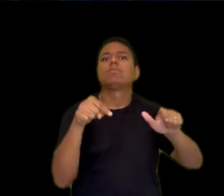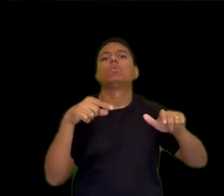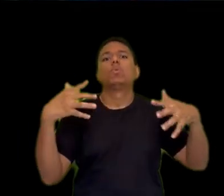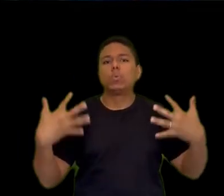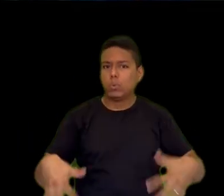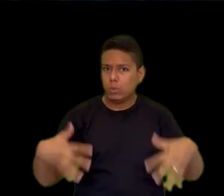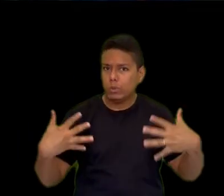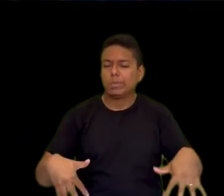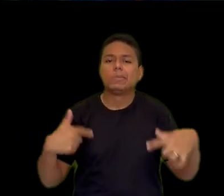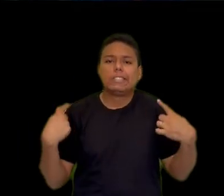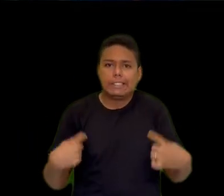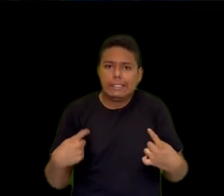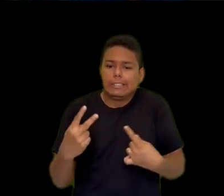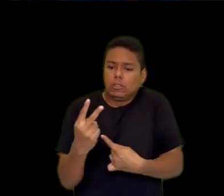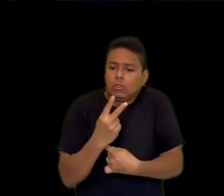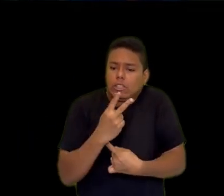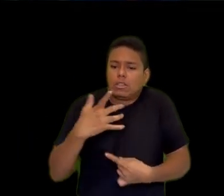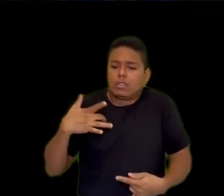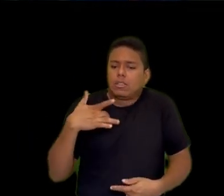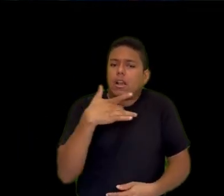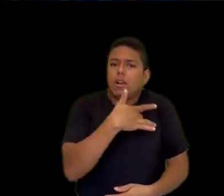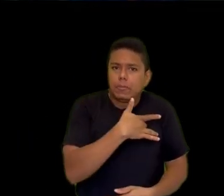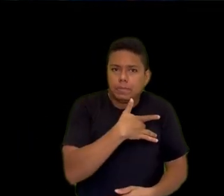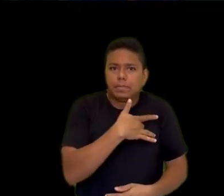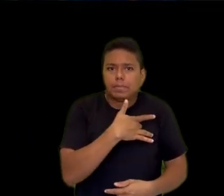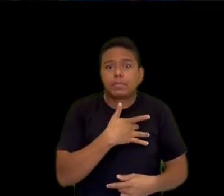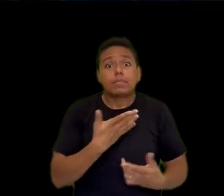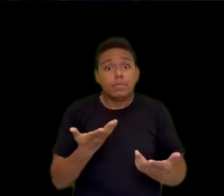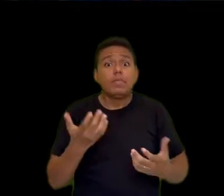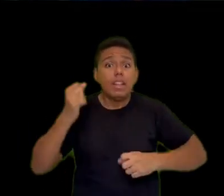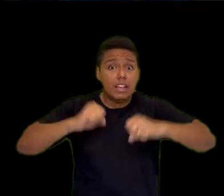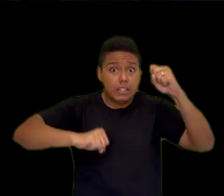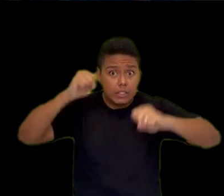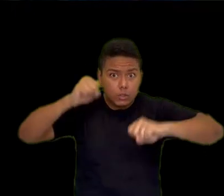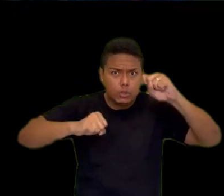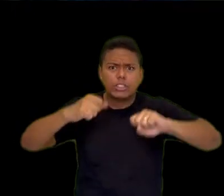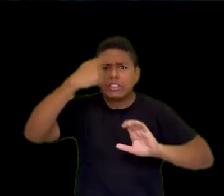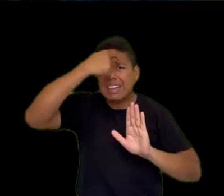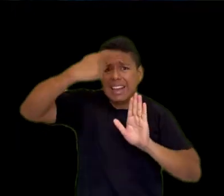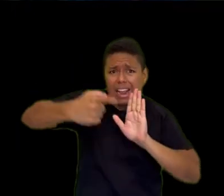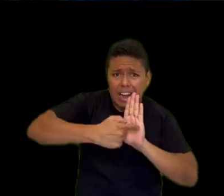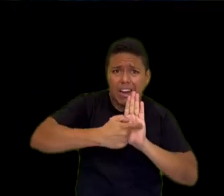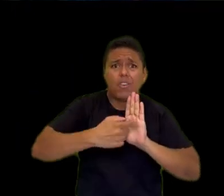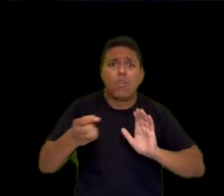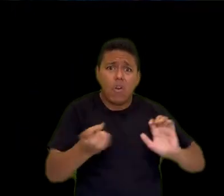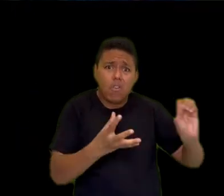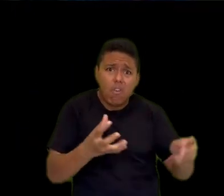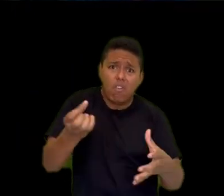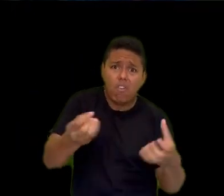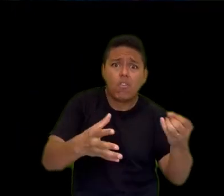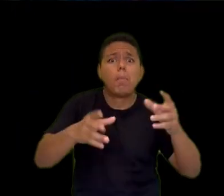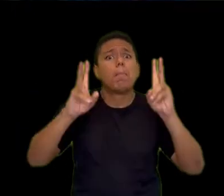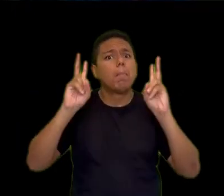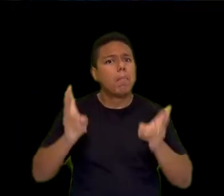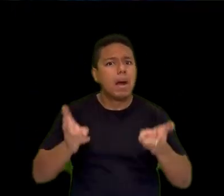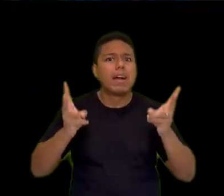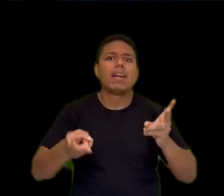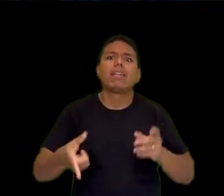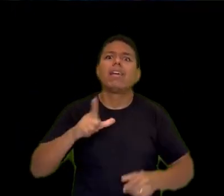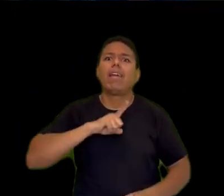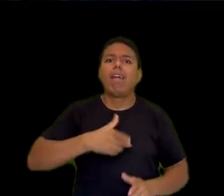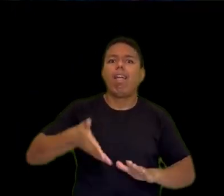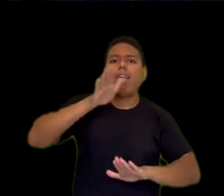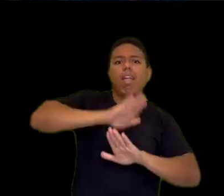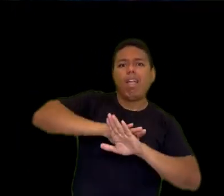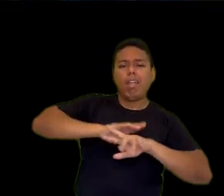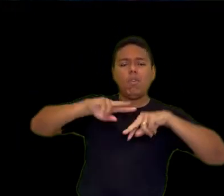4.0, né, com IA, com inovação tecnológica, eu sempre vou ter um trabalhador ali nessa prática. E esse ambiente deve ser saudável para